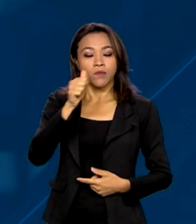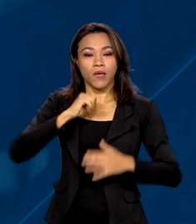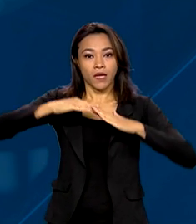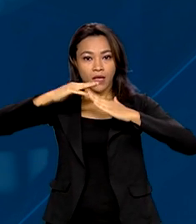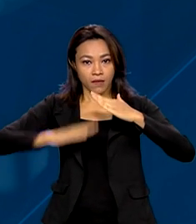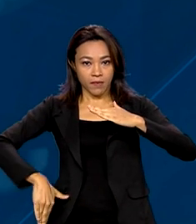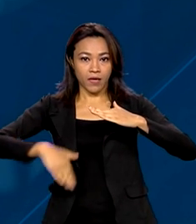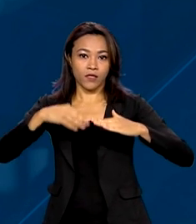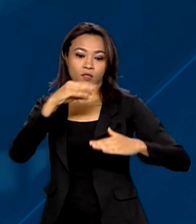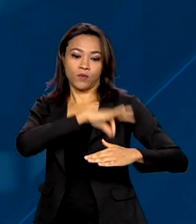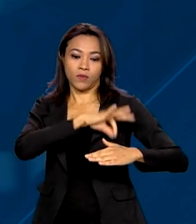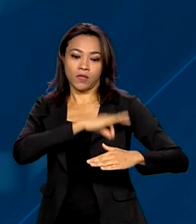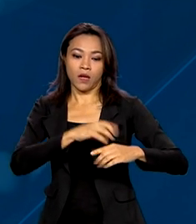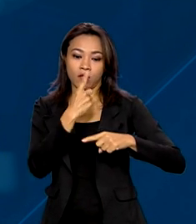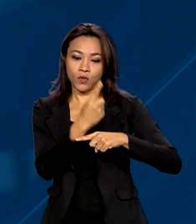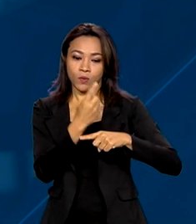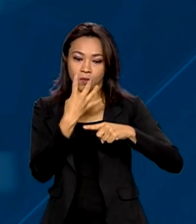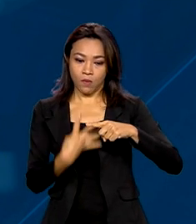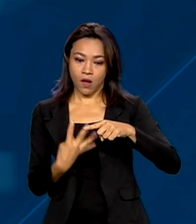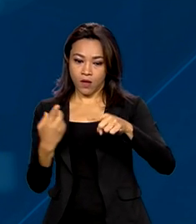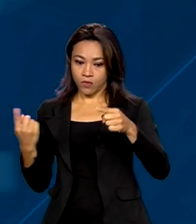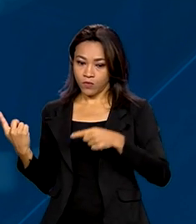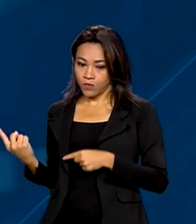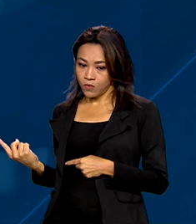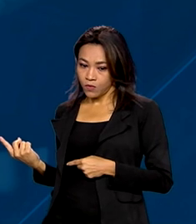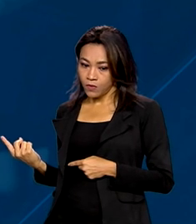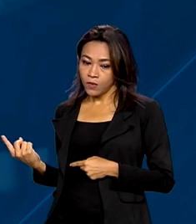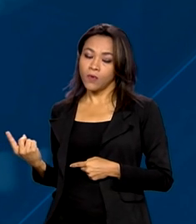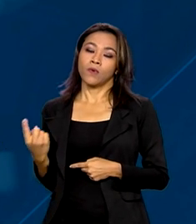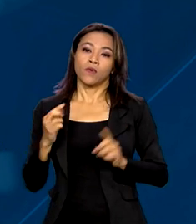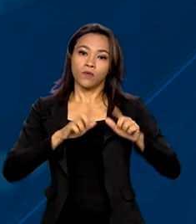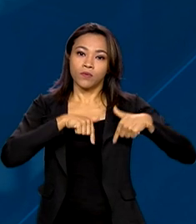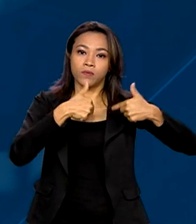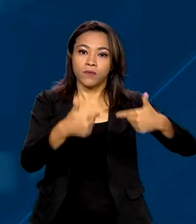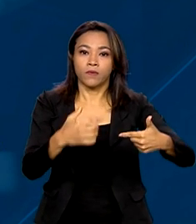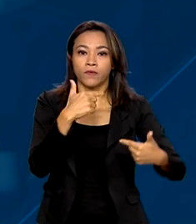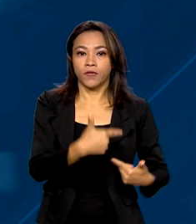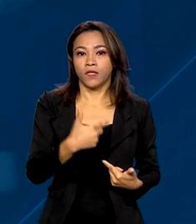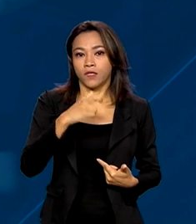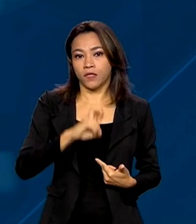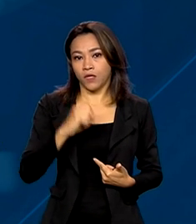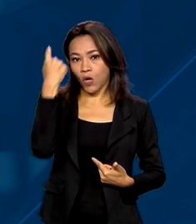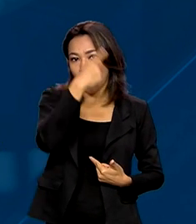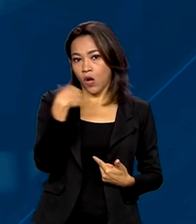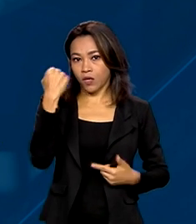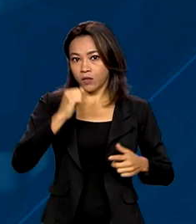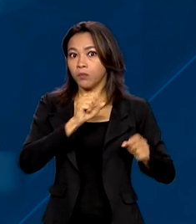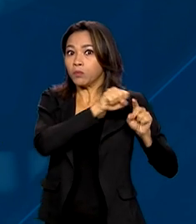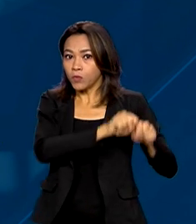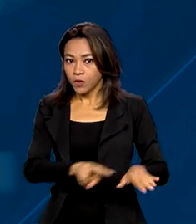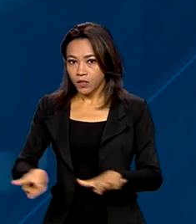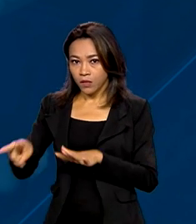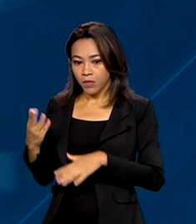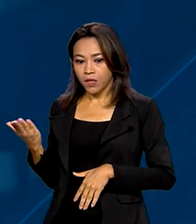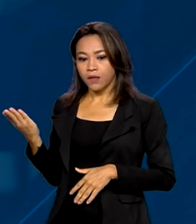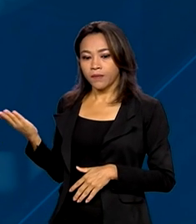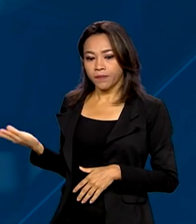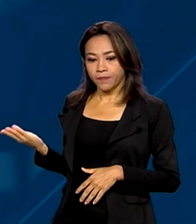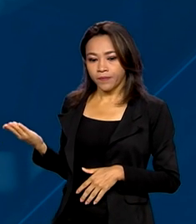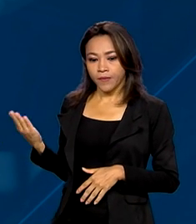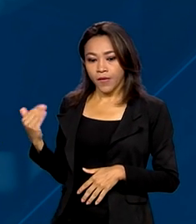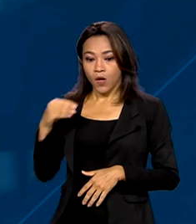a um quarto de salário mínimo dedicam 25 horas por semana. Entre aquelas com renda superior